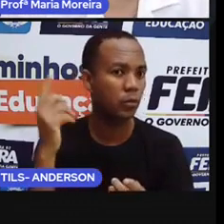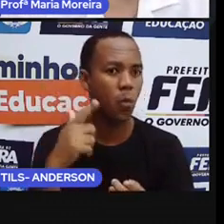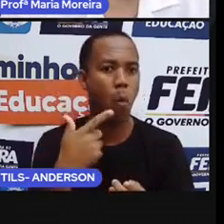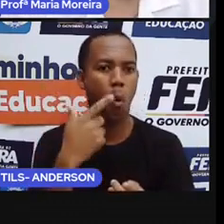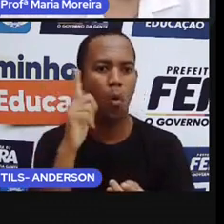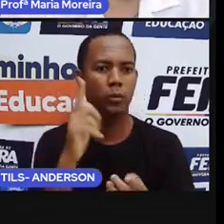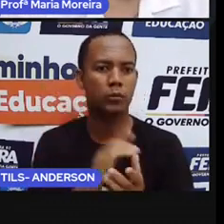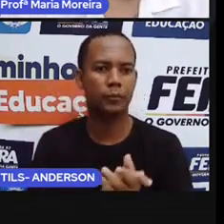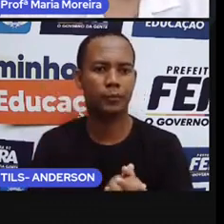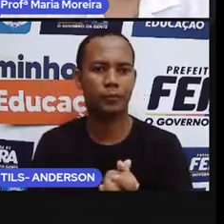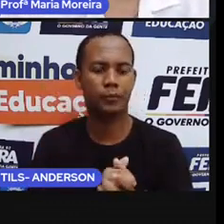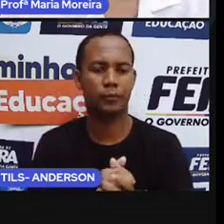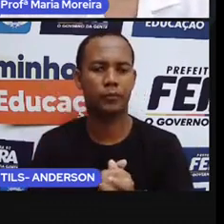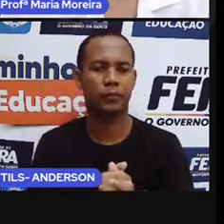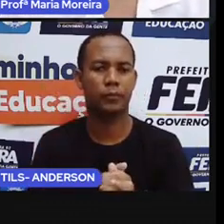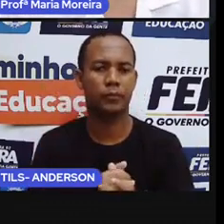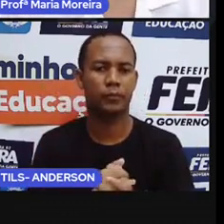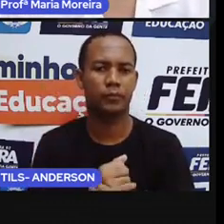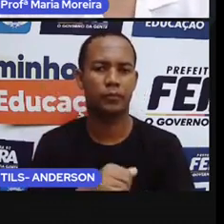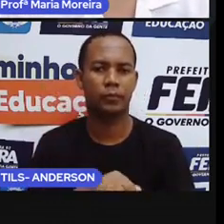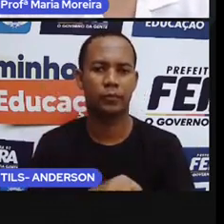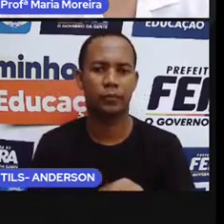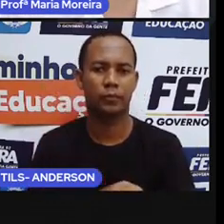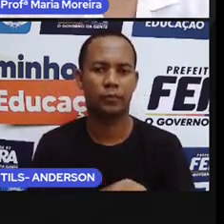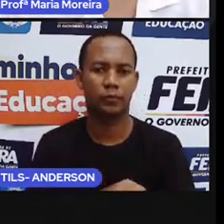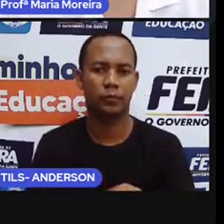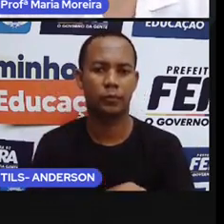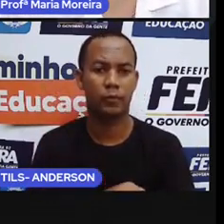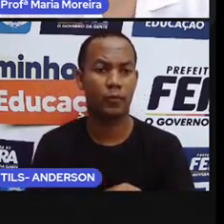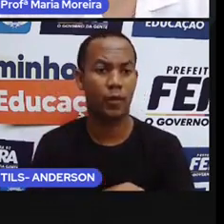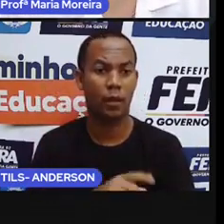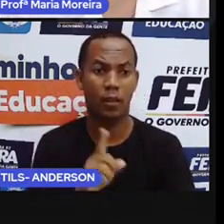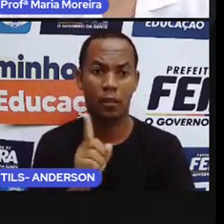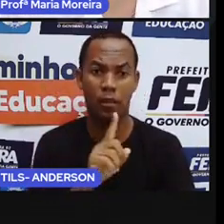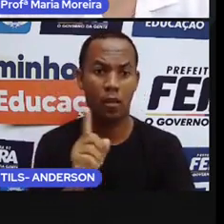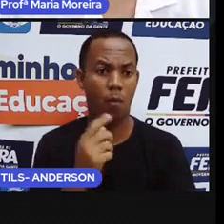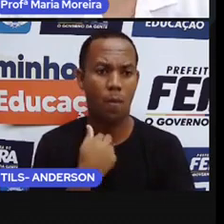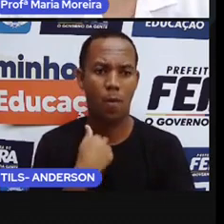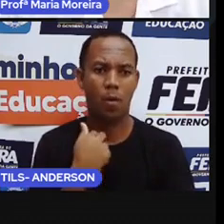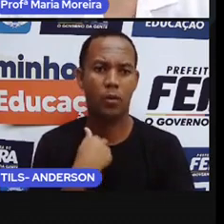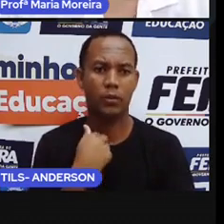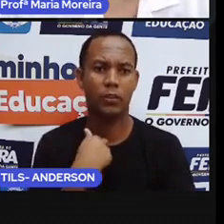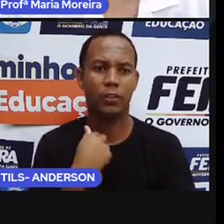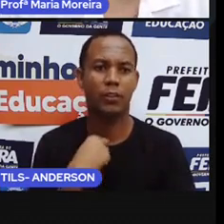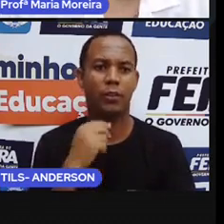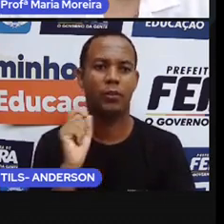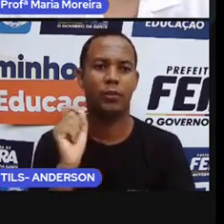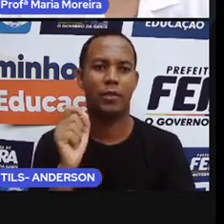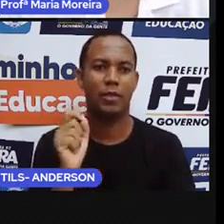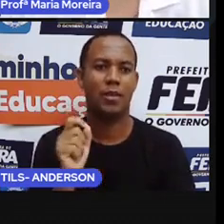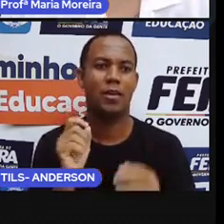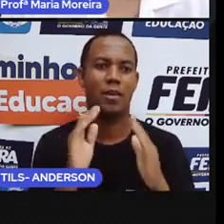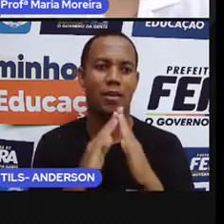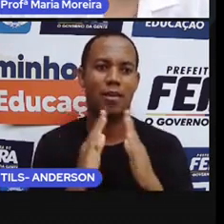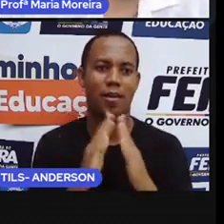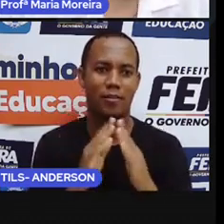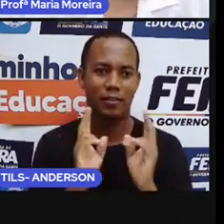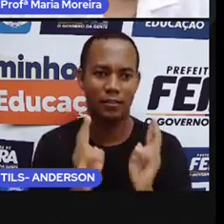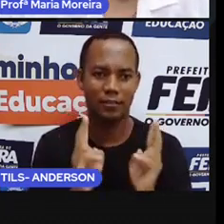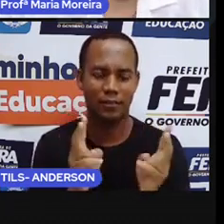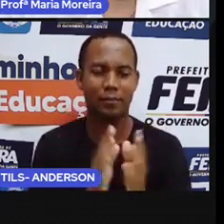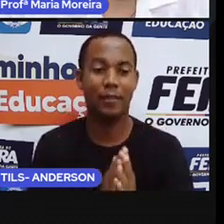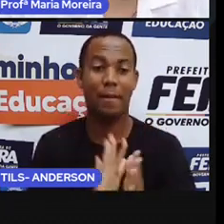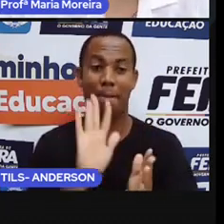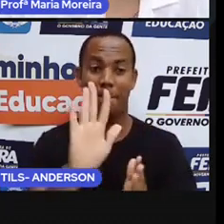outro som, né? E aí, vocês não podem deixar de tentar. Aproque as fotos,